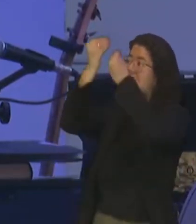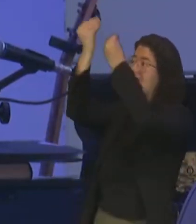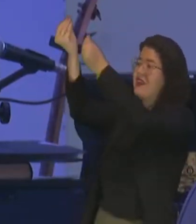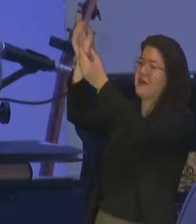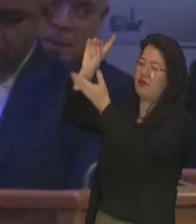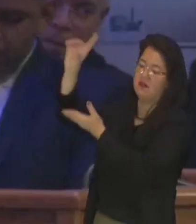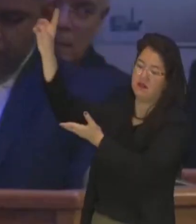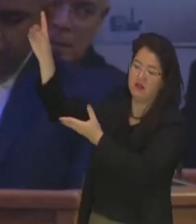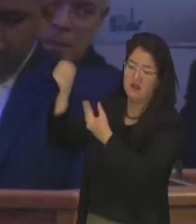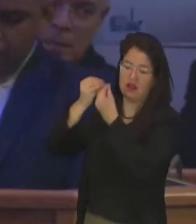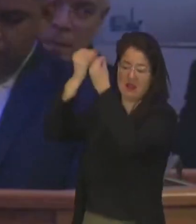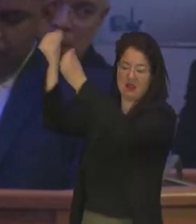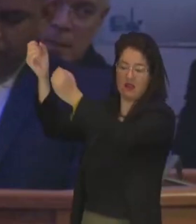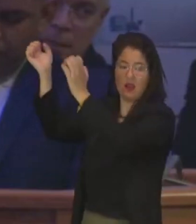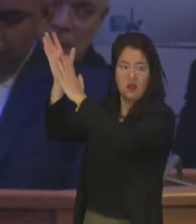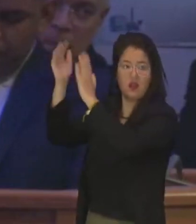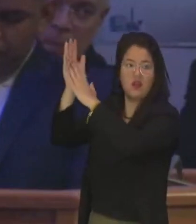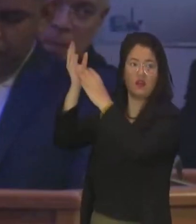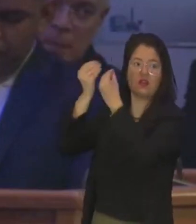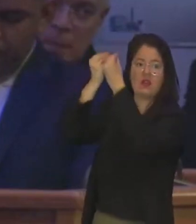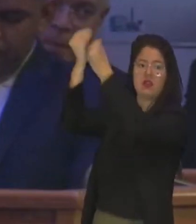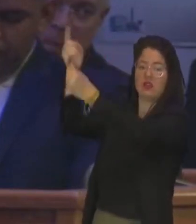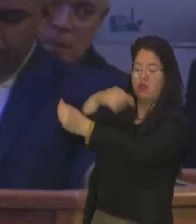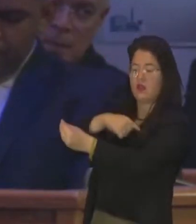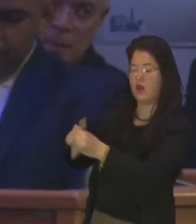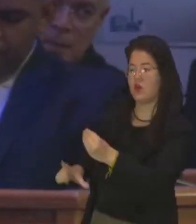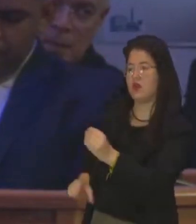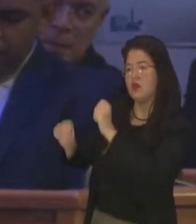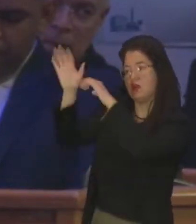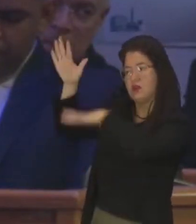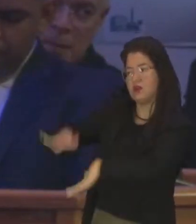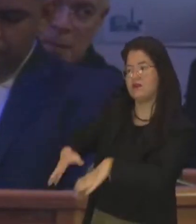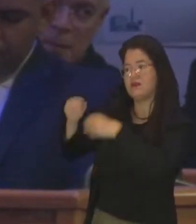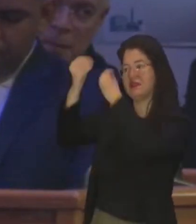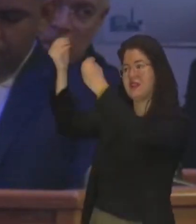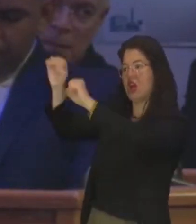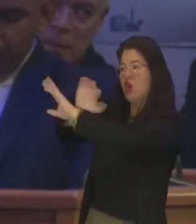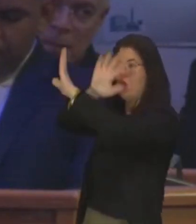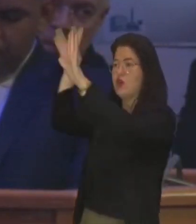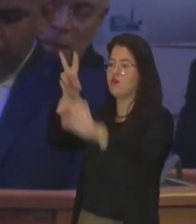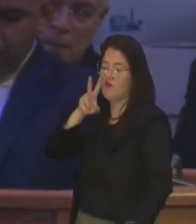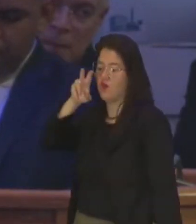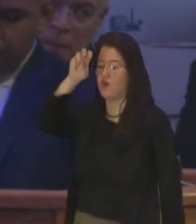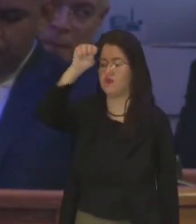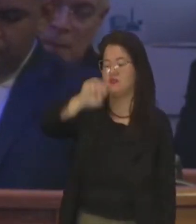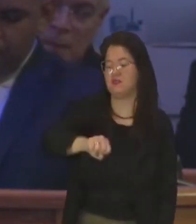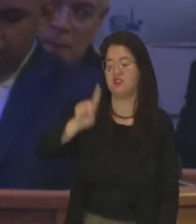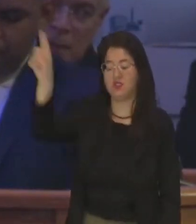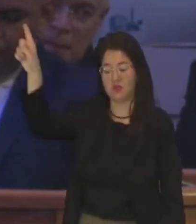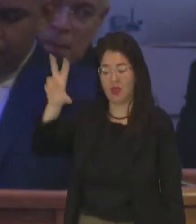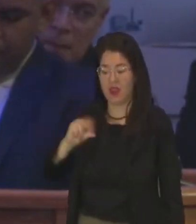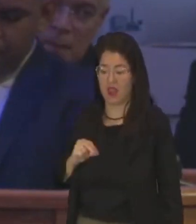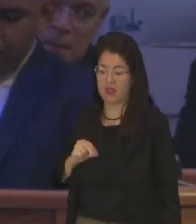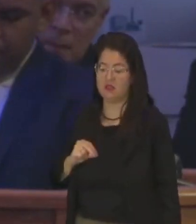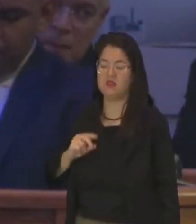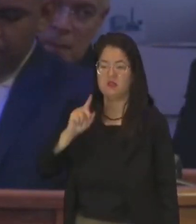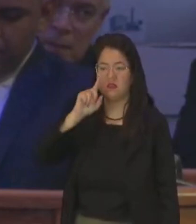Deus, dar o nosso louvor, dar a nossa adoração, tributai ao Senhor glória e força que Ele merece.